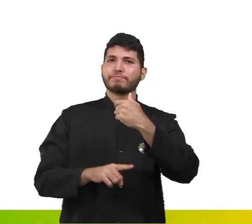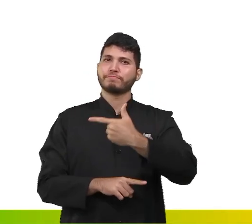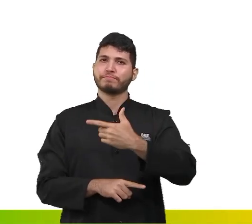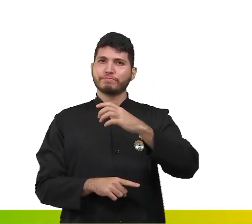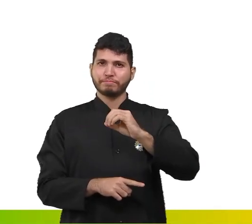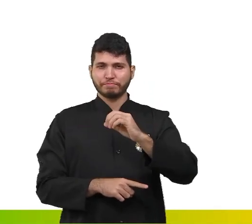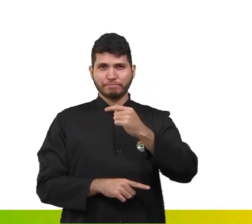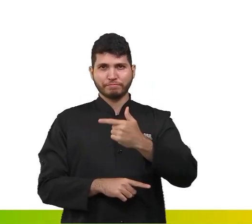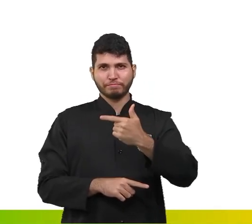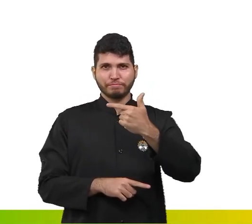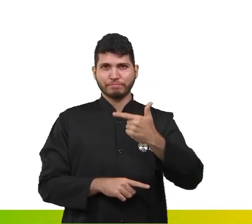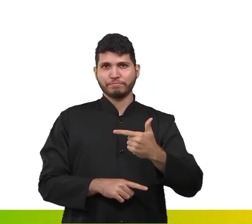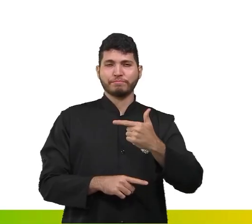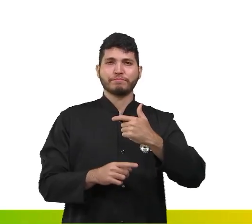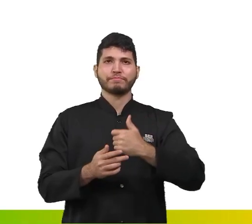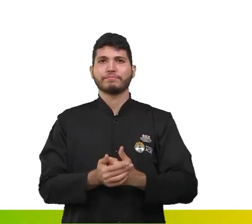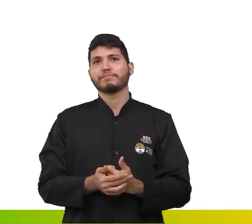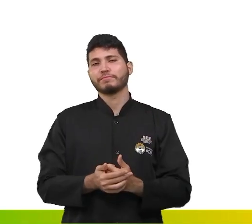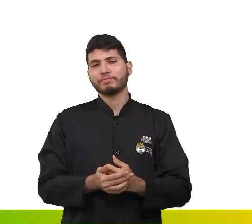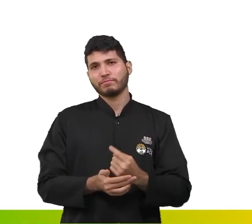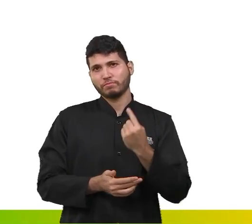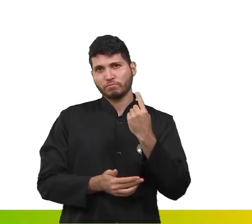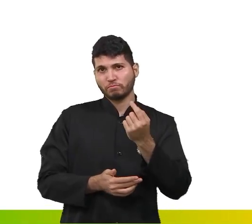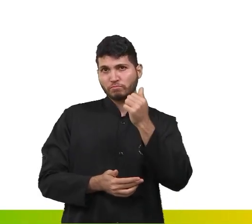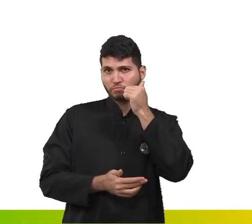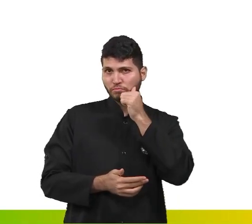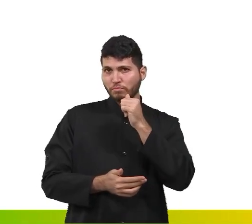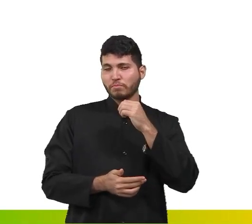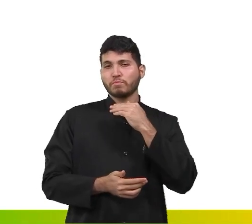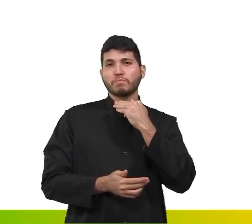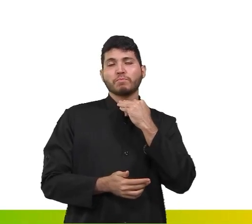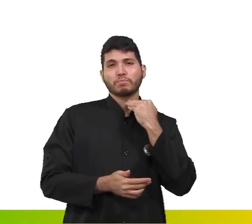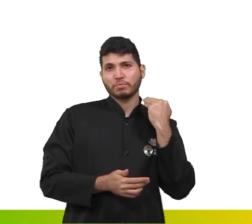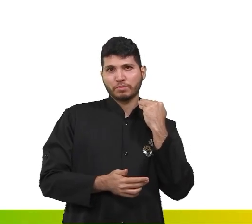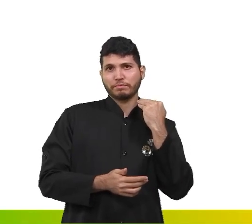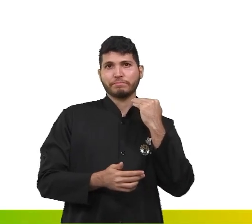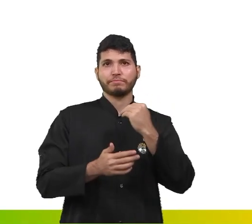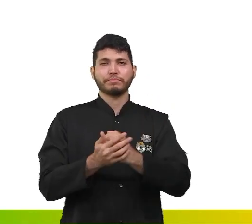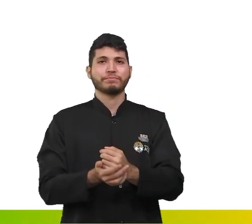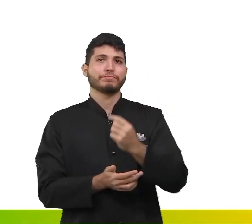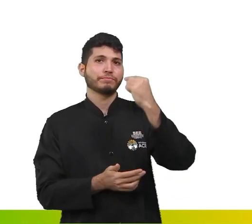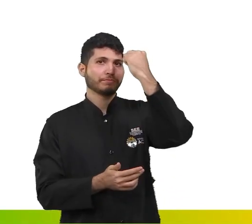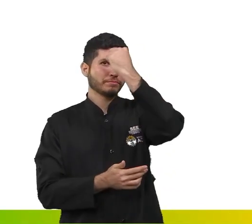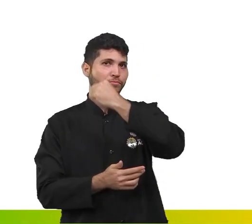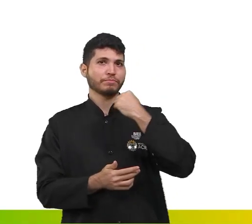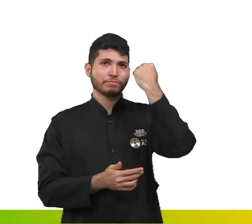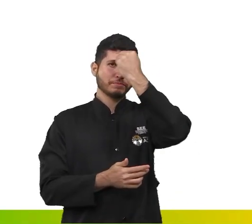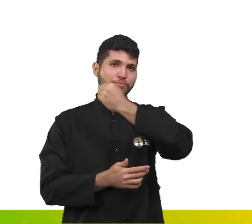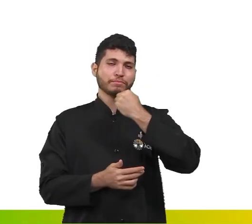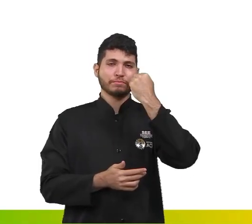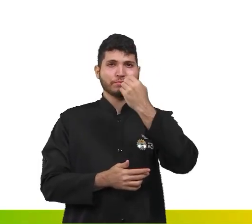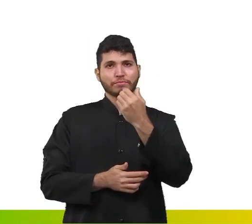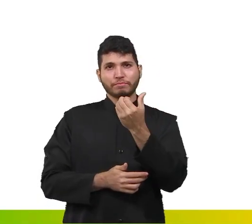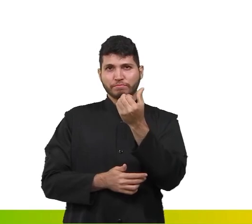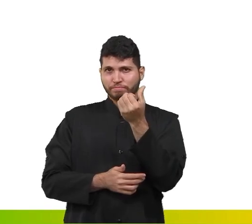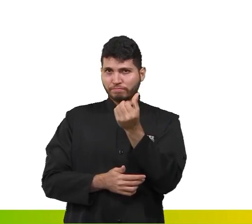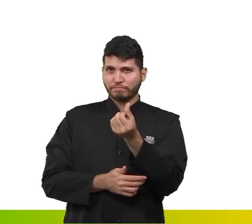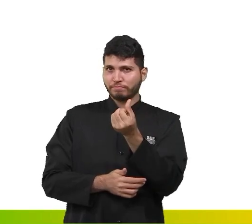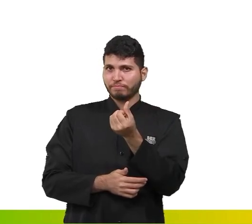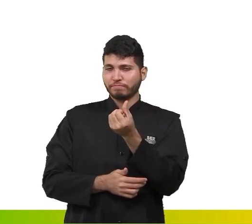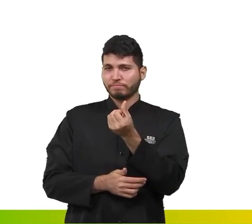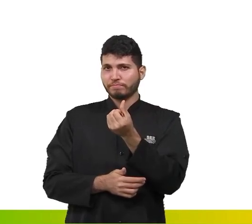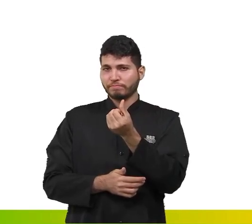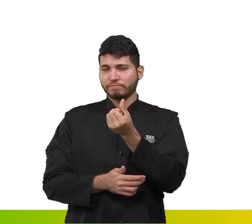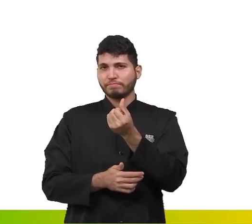2022, com uma mulher morta a cada 6 horas. Eu vou circular aqui para destacar para vocês, mas vocês vão acompanhando aí de casa também